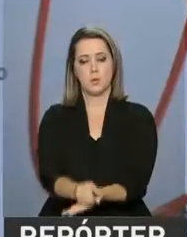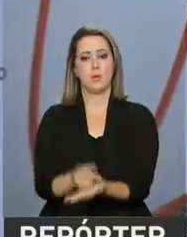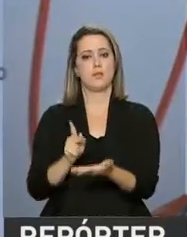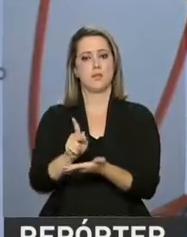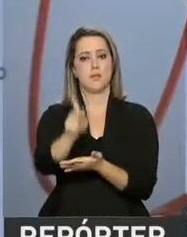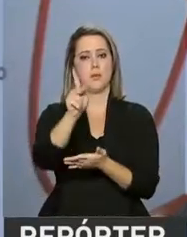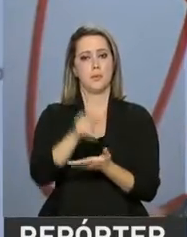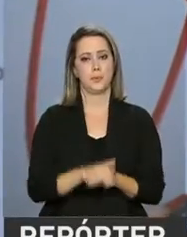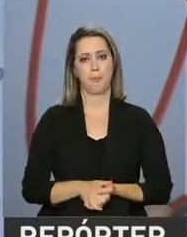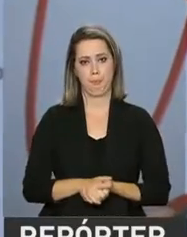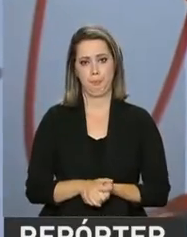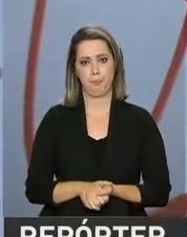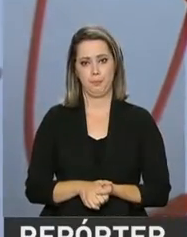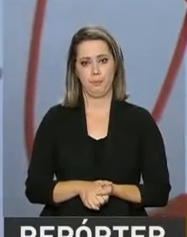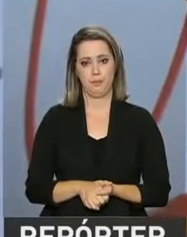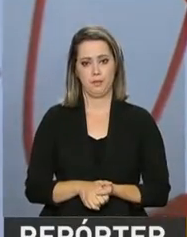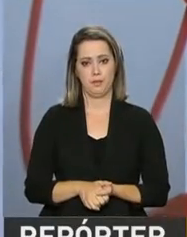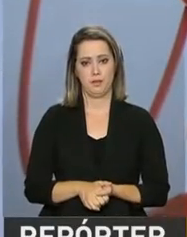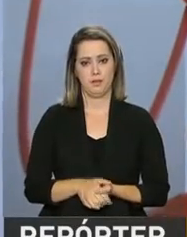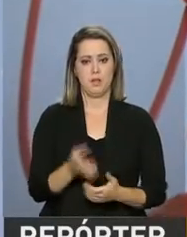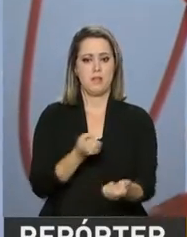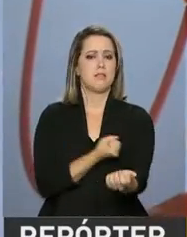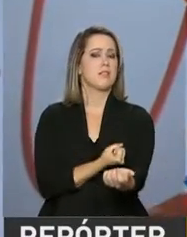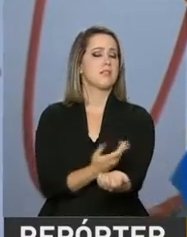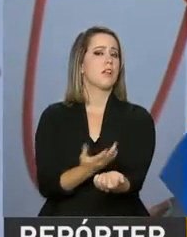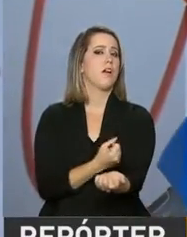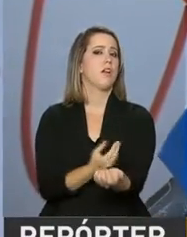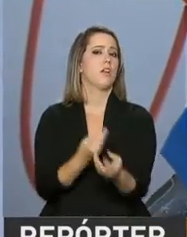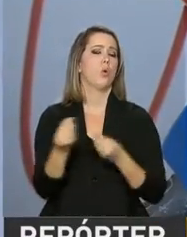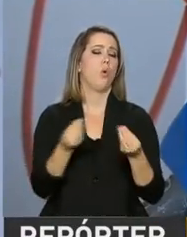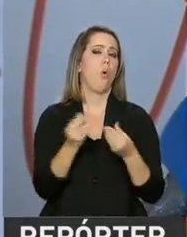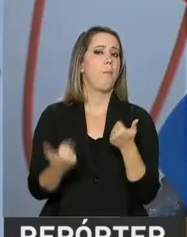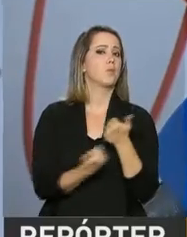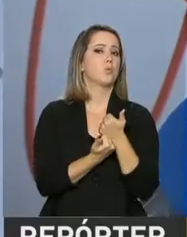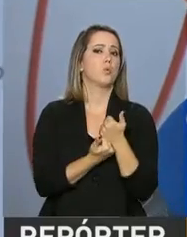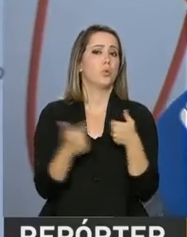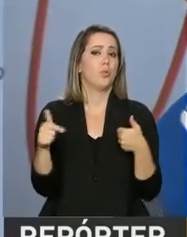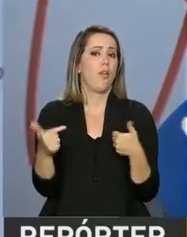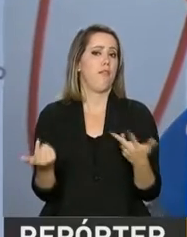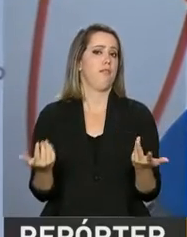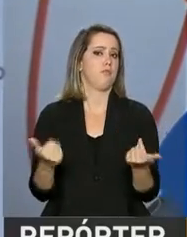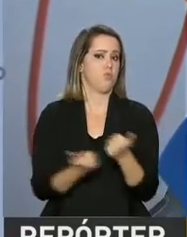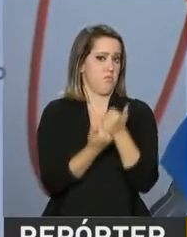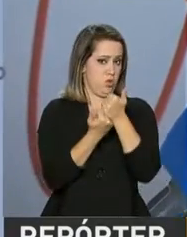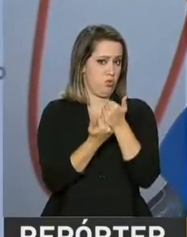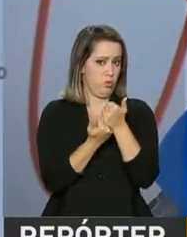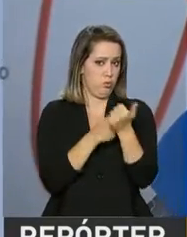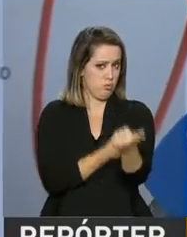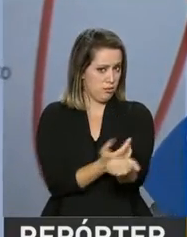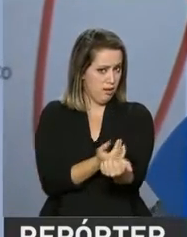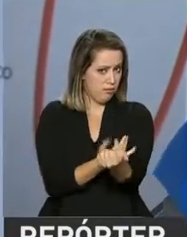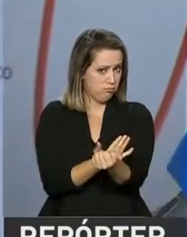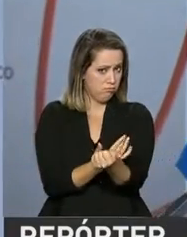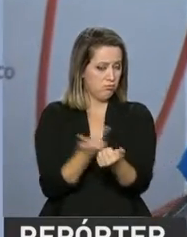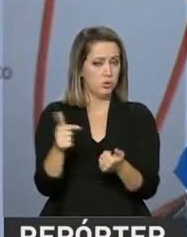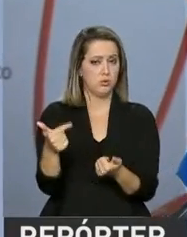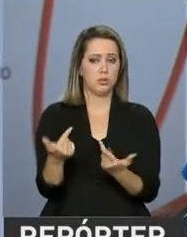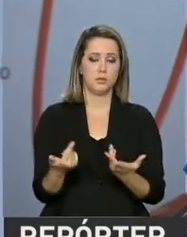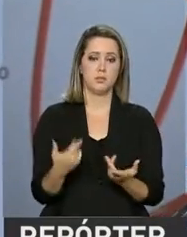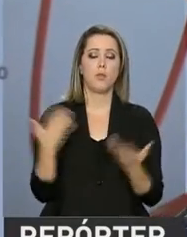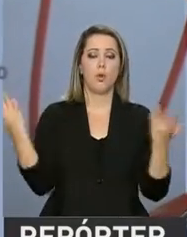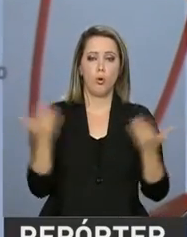importante é saber que o sangue deixa o instituto por isso a nossa prioridade estar aqui hoje lançando a campanha